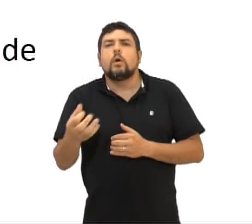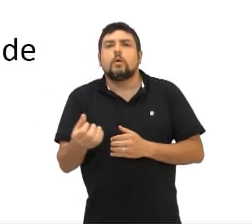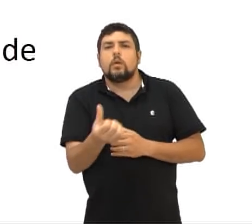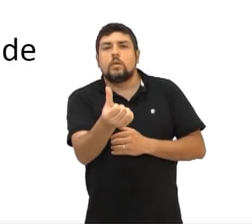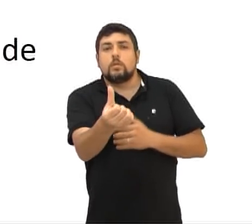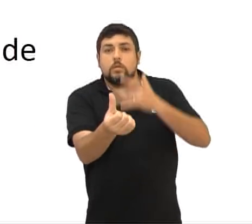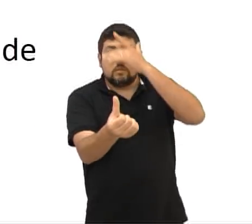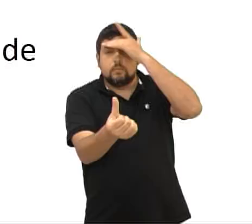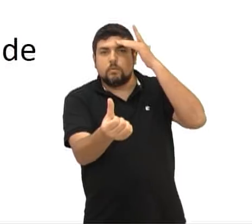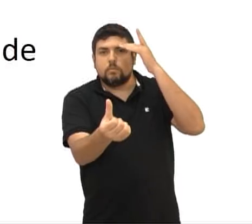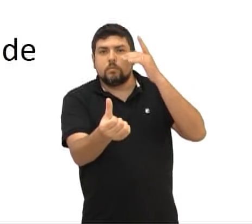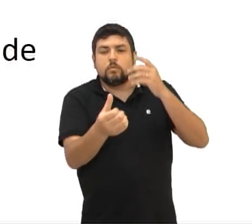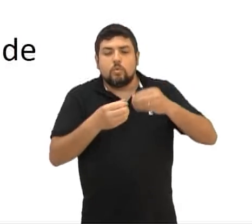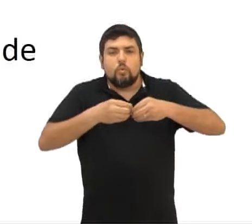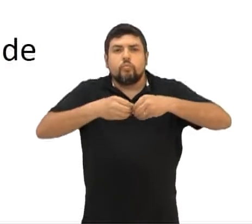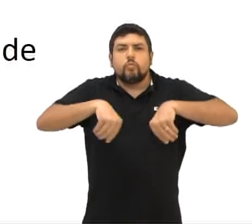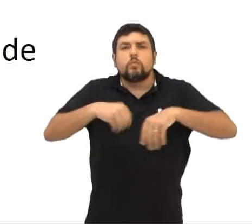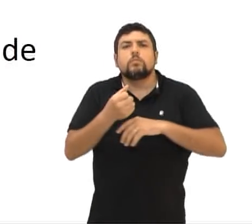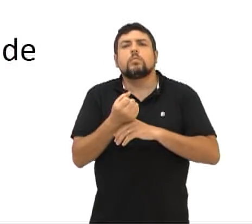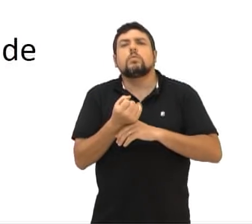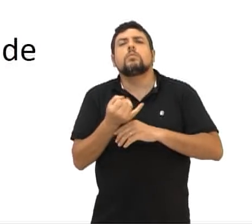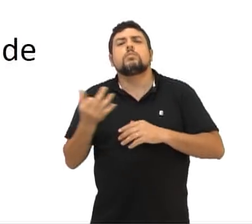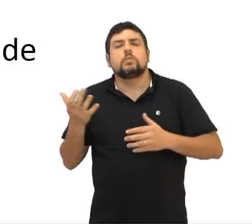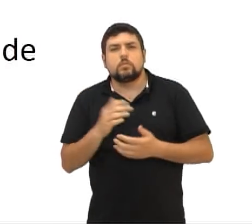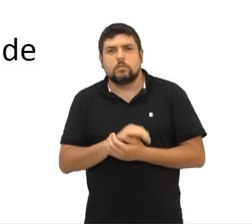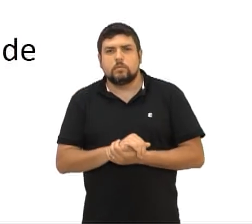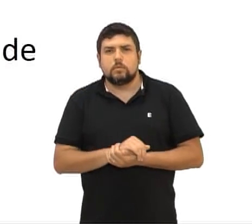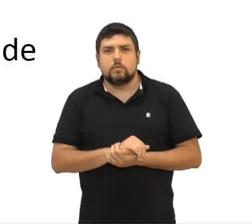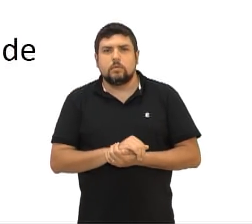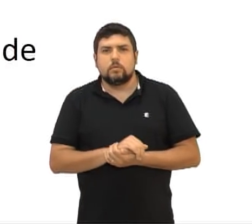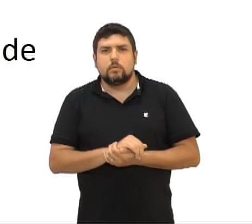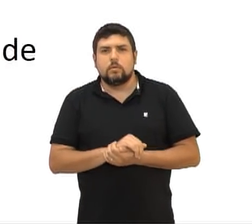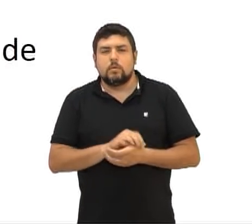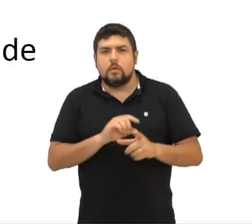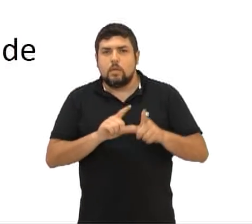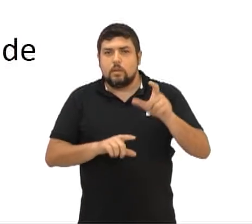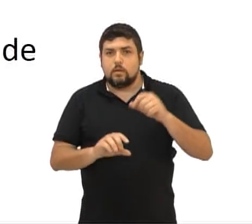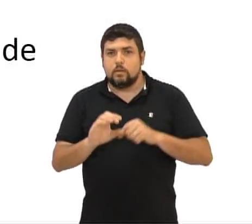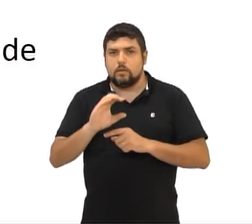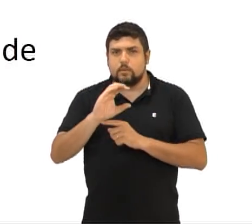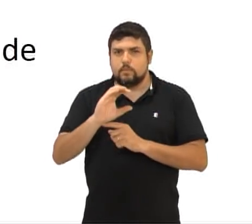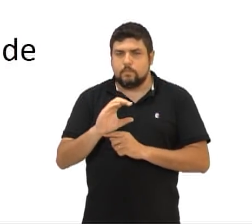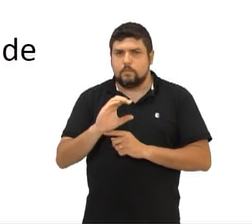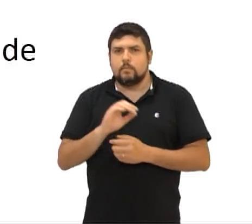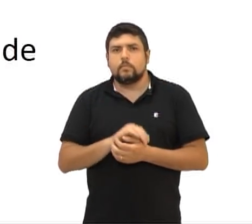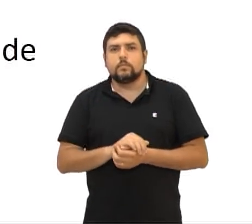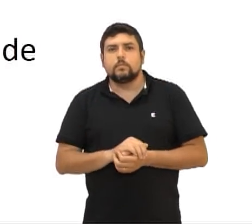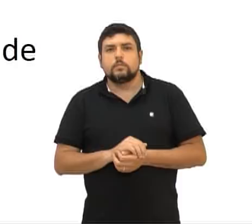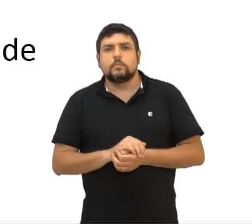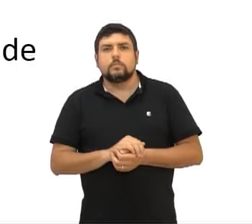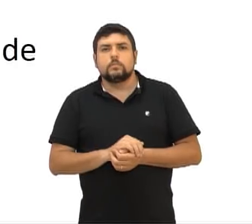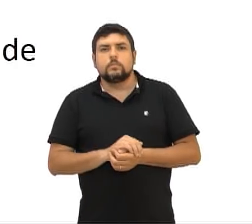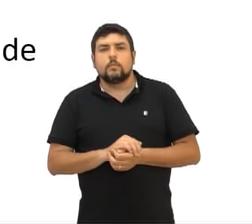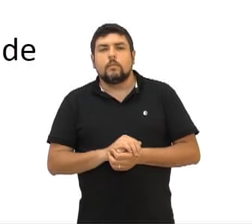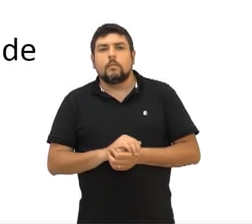Quantos ovos ela usou? E na letra C, nesse mesmo dia, a Beth fez